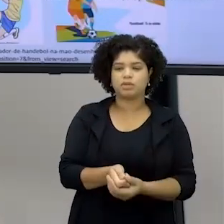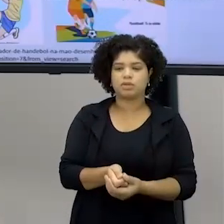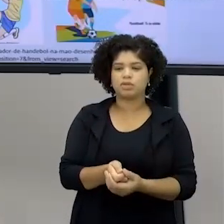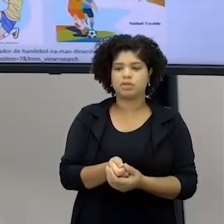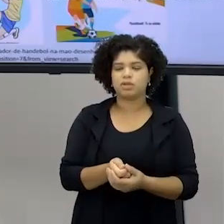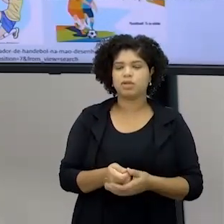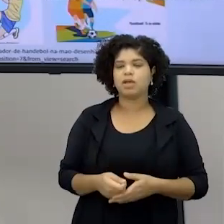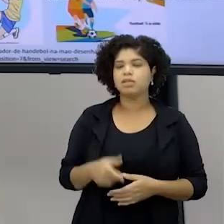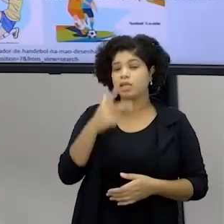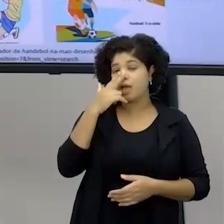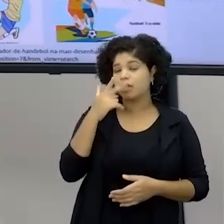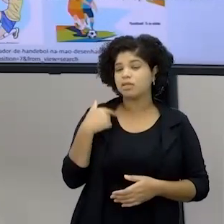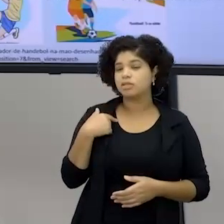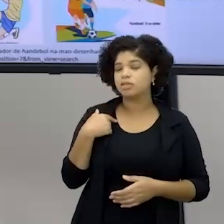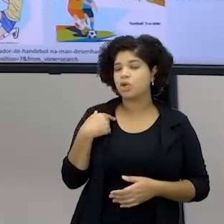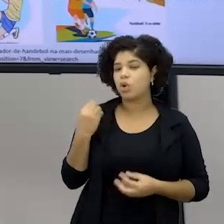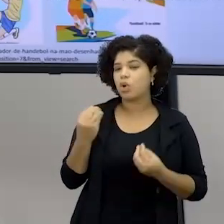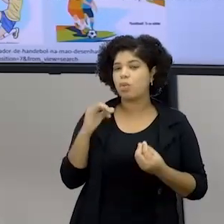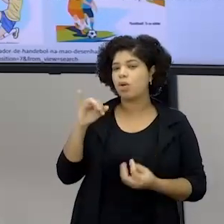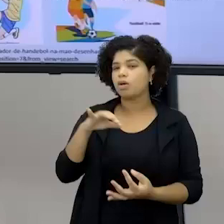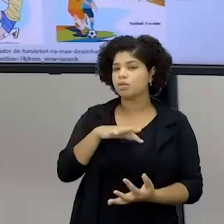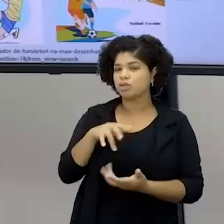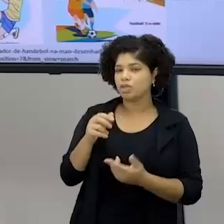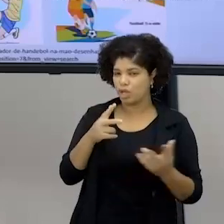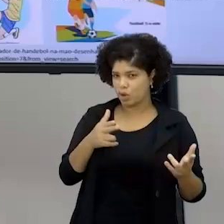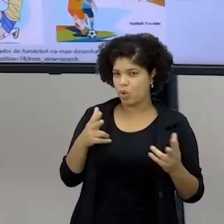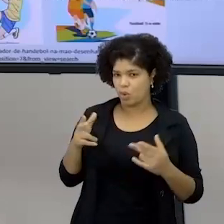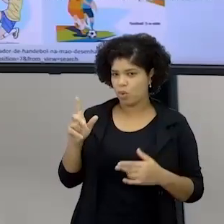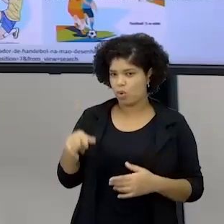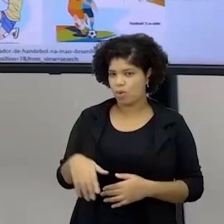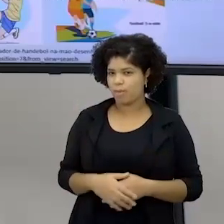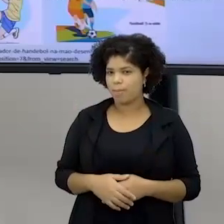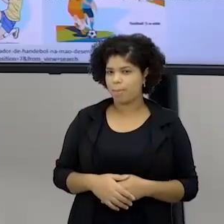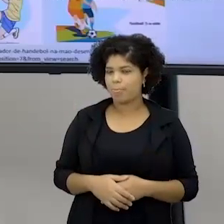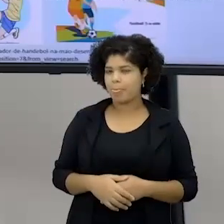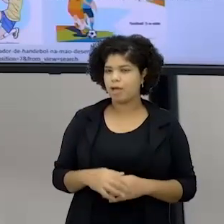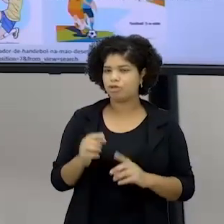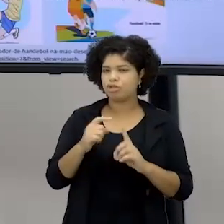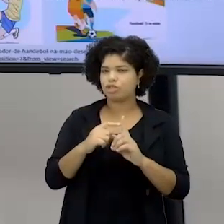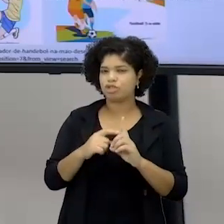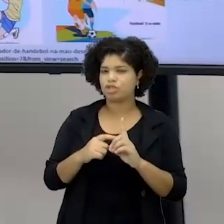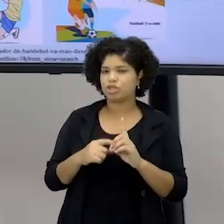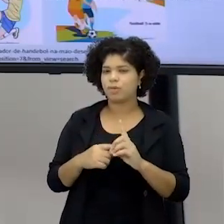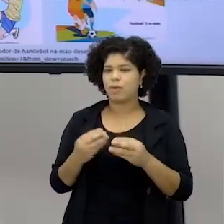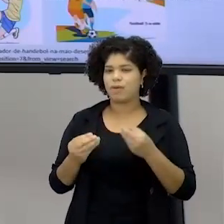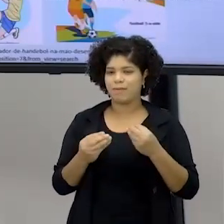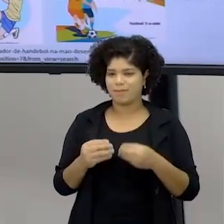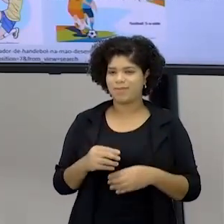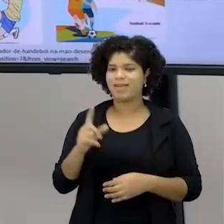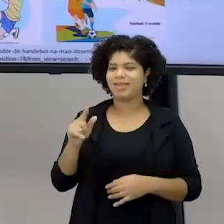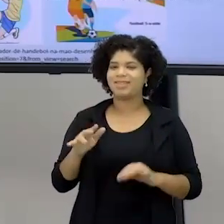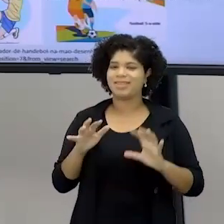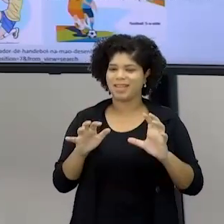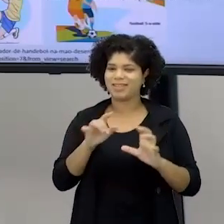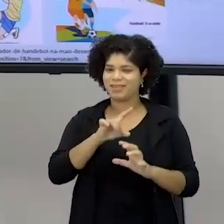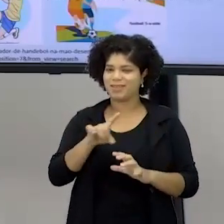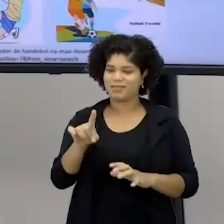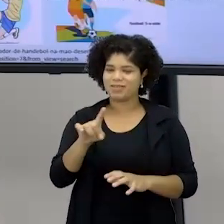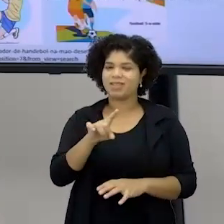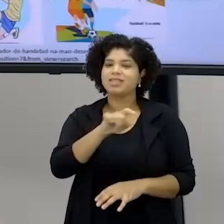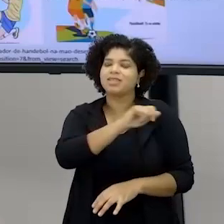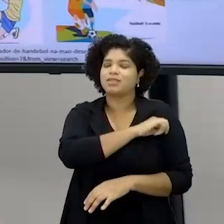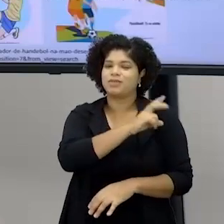e a internacional, elas aparecem da mesma forma, apresentando esse tipo de esporte? Então é isso, estudante da 2ª